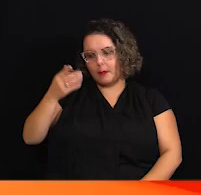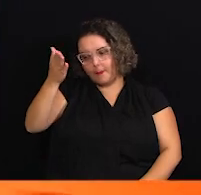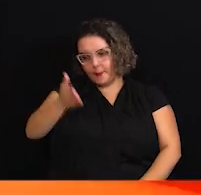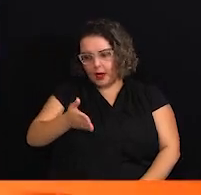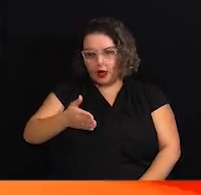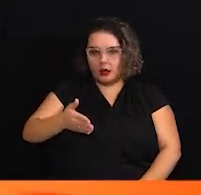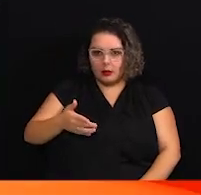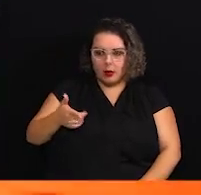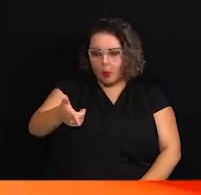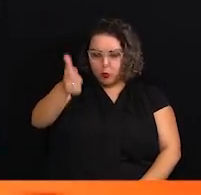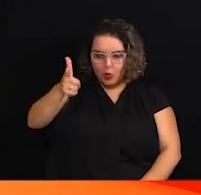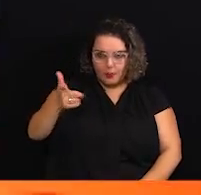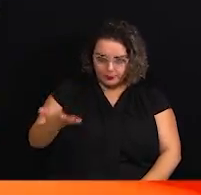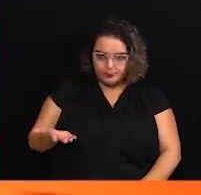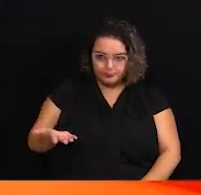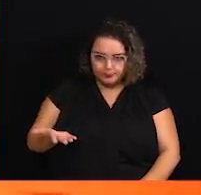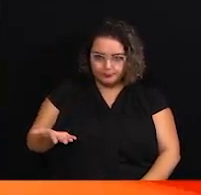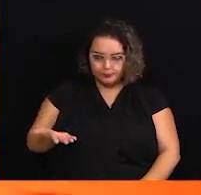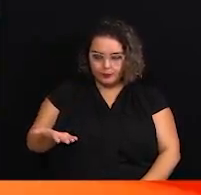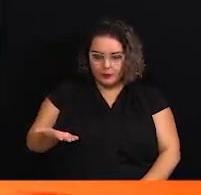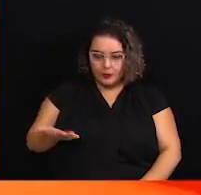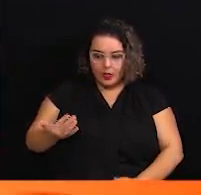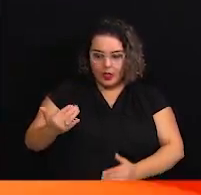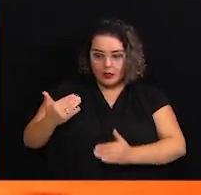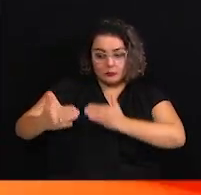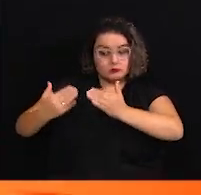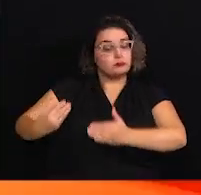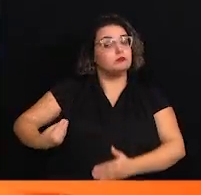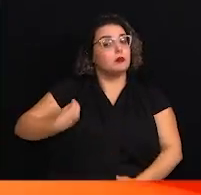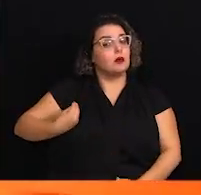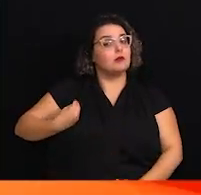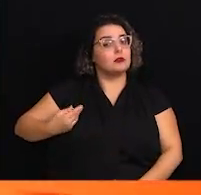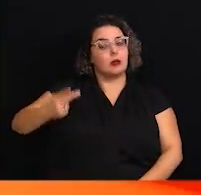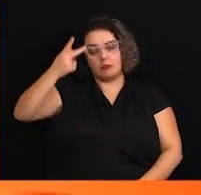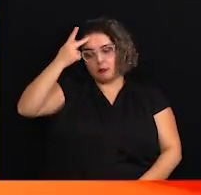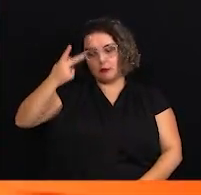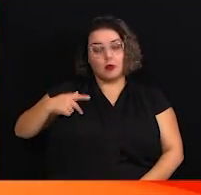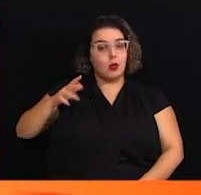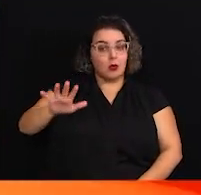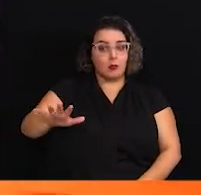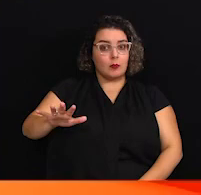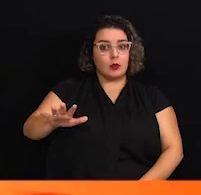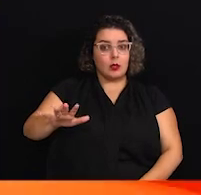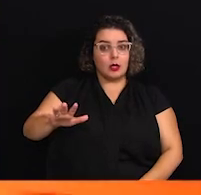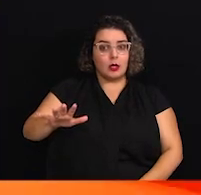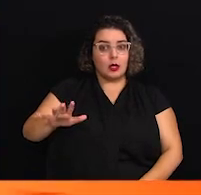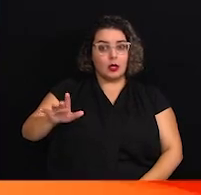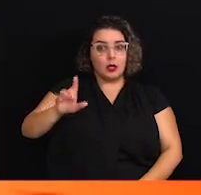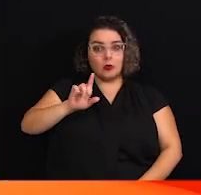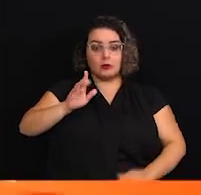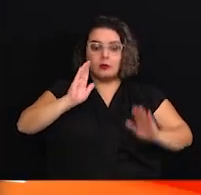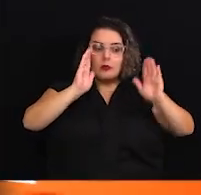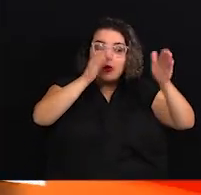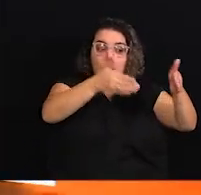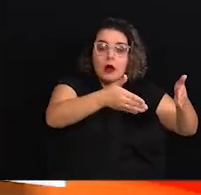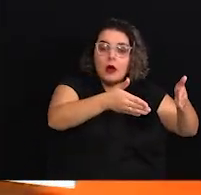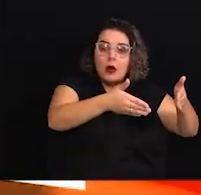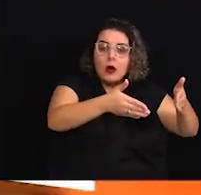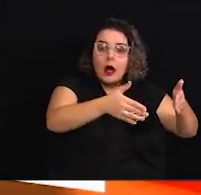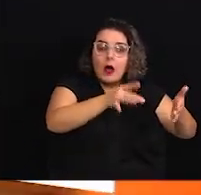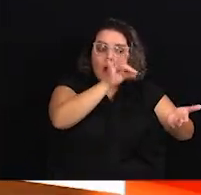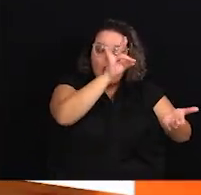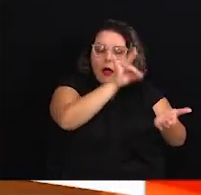assassino, desenvolver uma vida própria para ele, né? Sem me apegar ao documental,